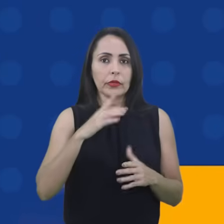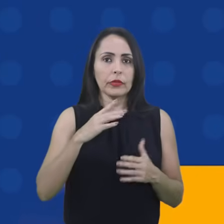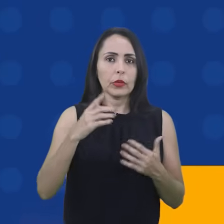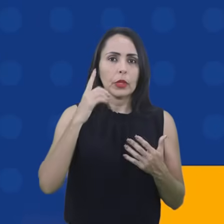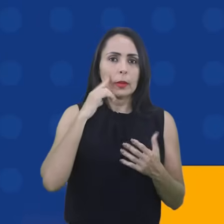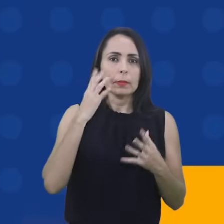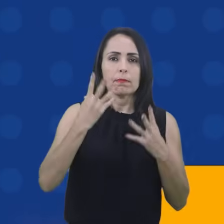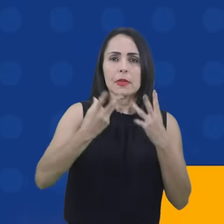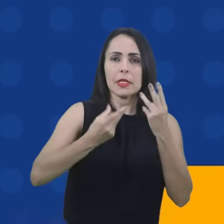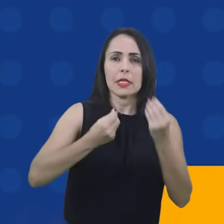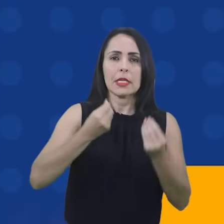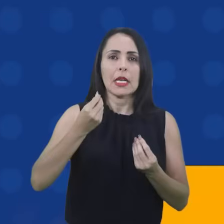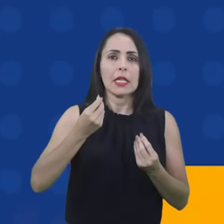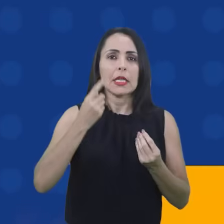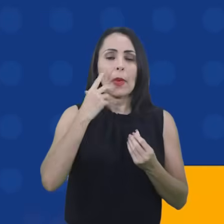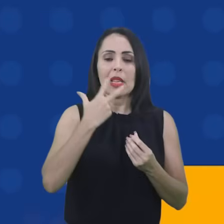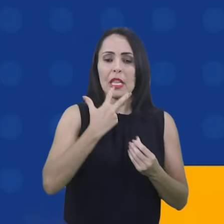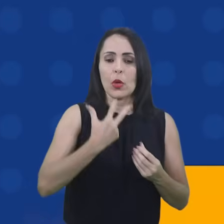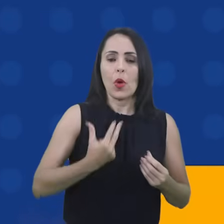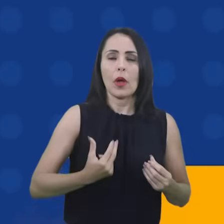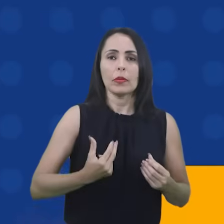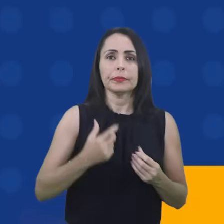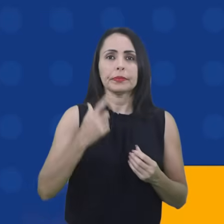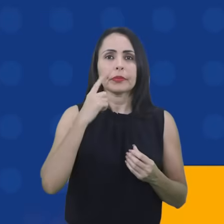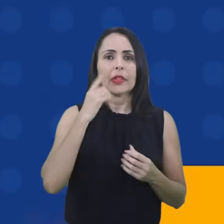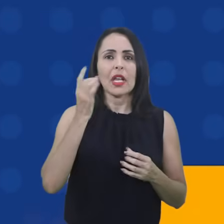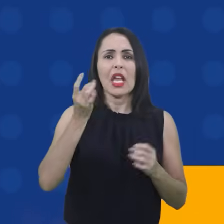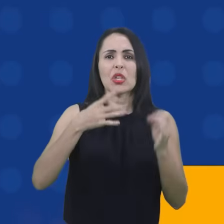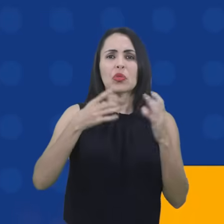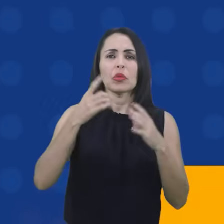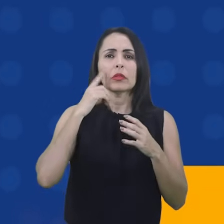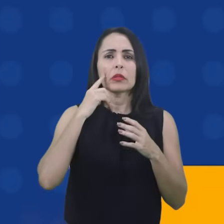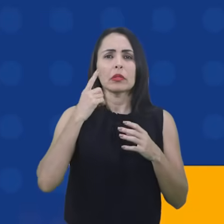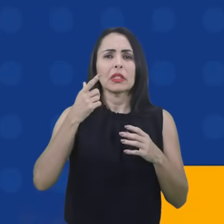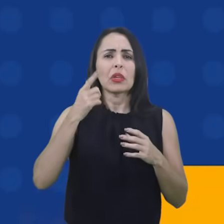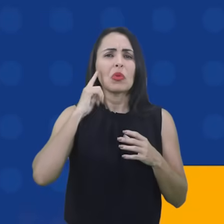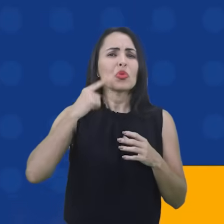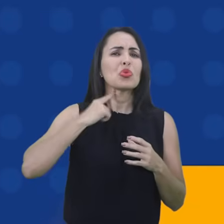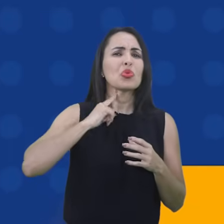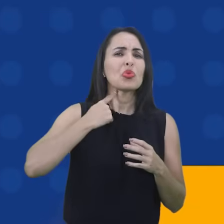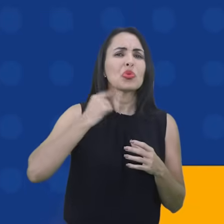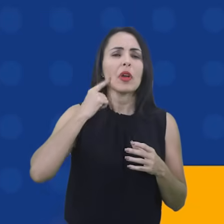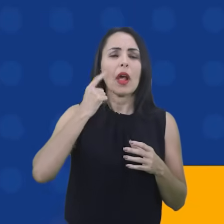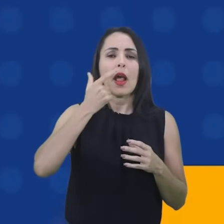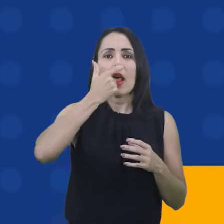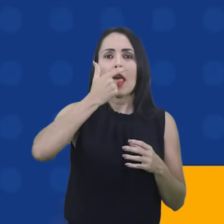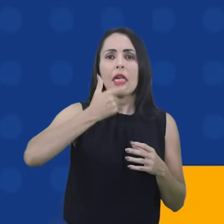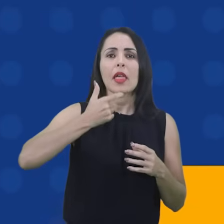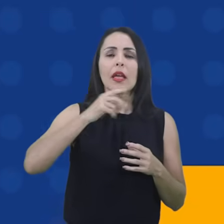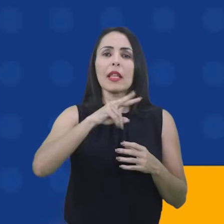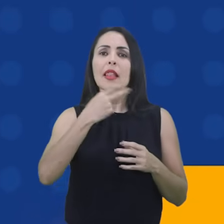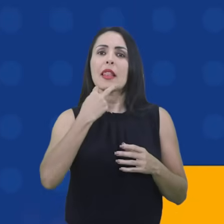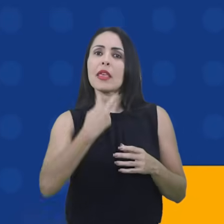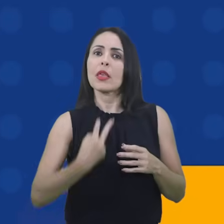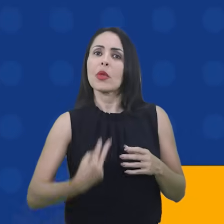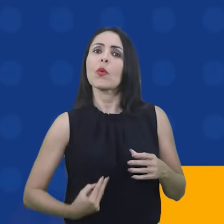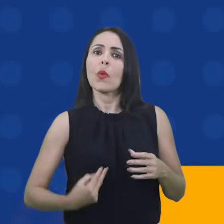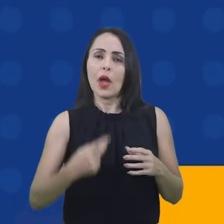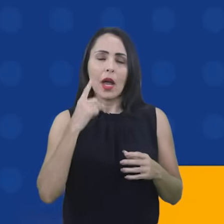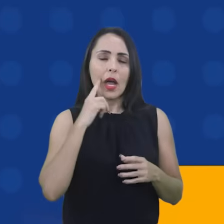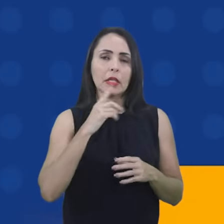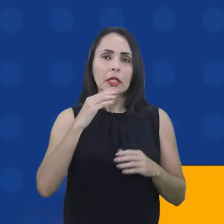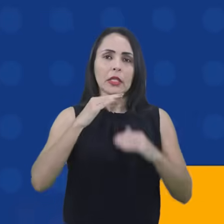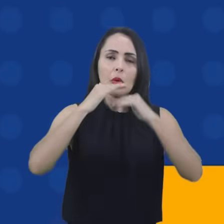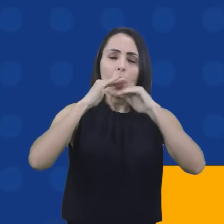de saburra lingual, né? Que é aquele resto de alimento, né? Formando placa sobre toda a superfície,